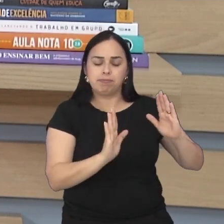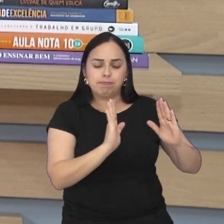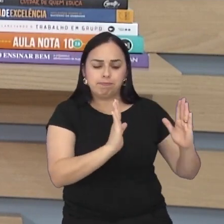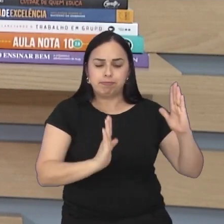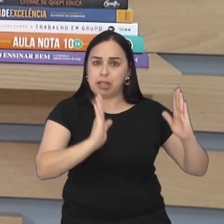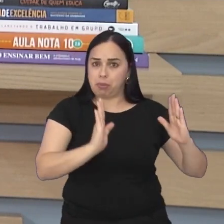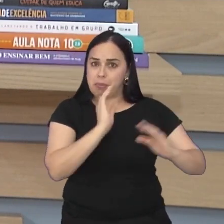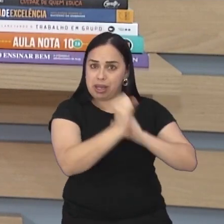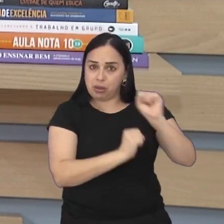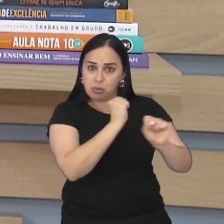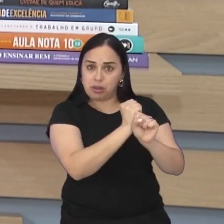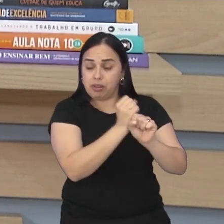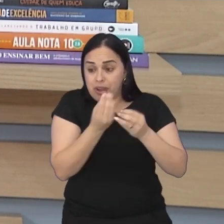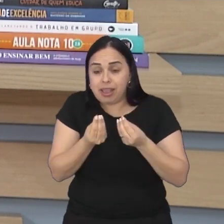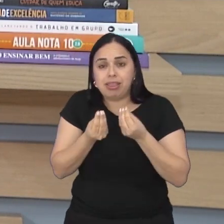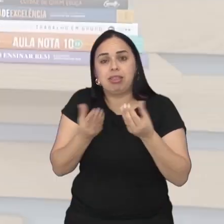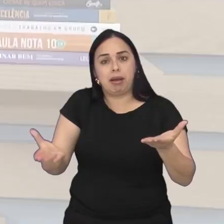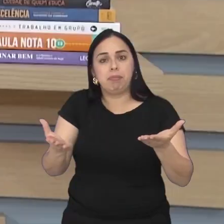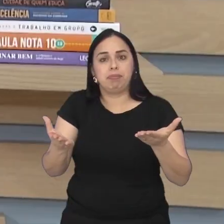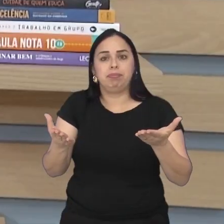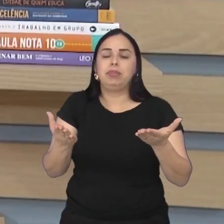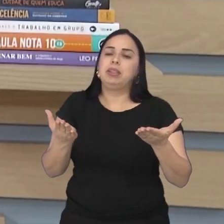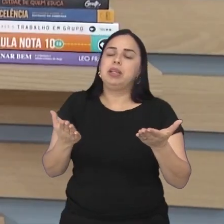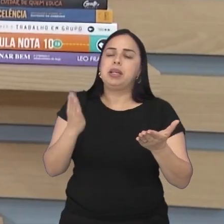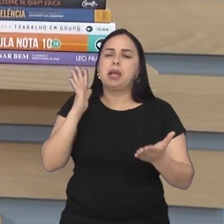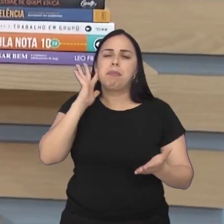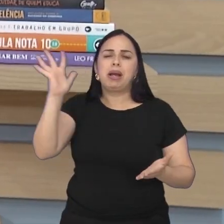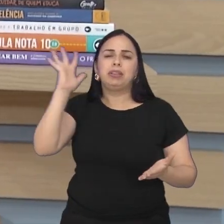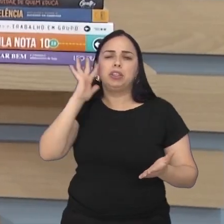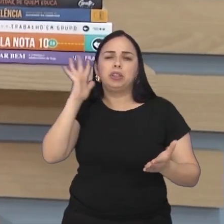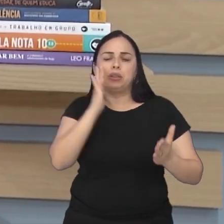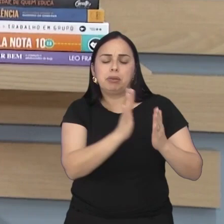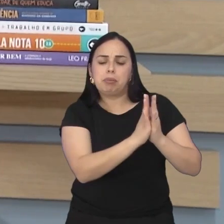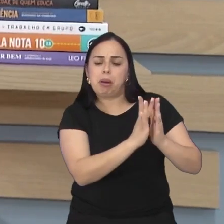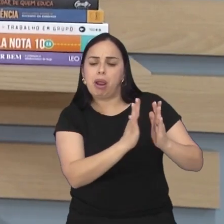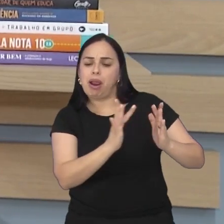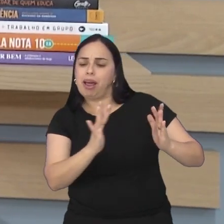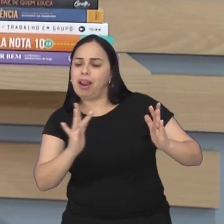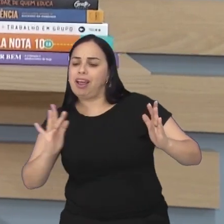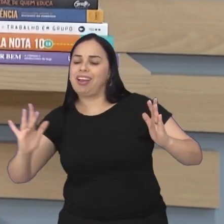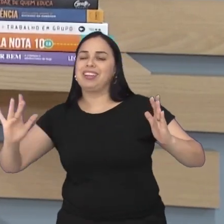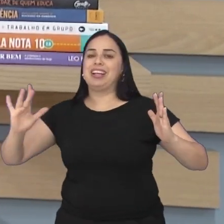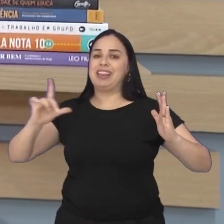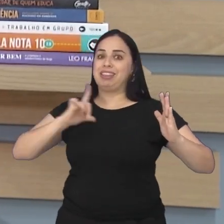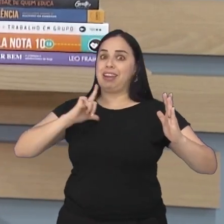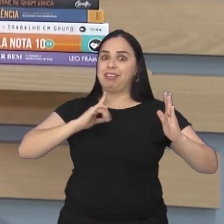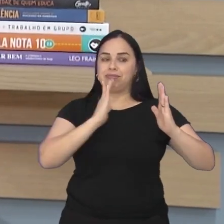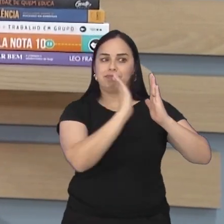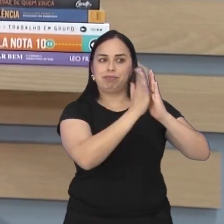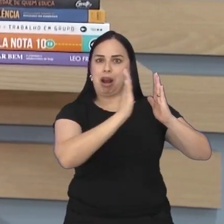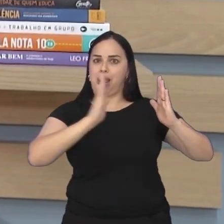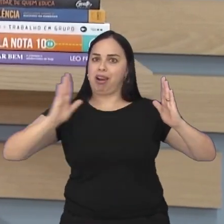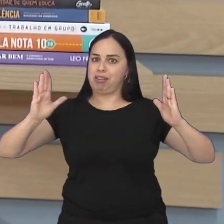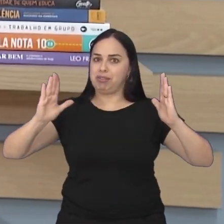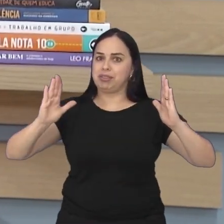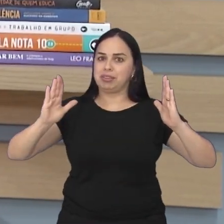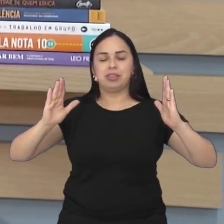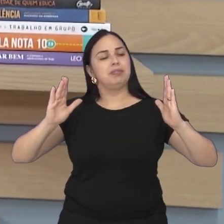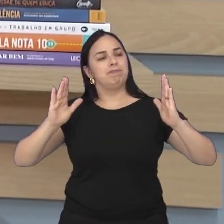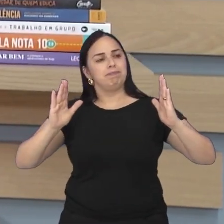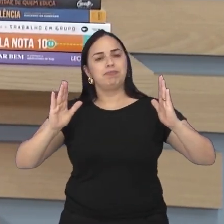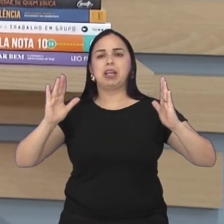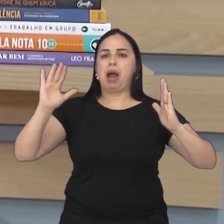ano letivo, já vai ser oferecido para o professor. Você imagina aí que ao longo dos anos o professor vai poder colecionar um grande acervo de